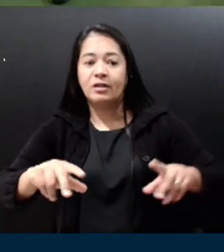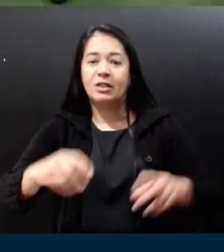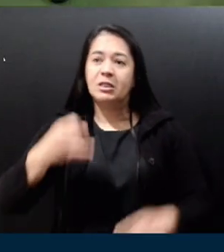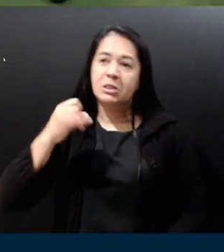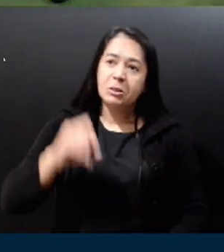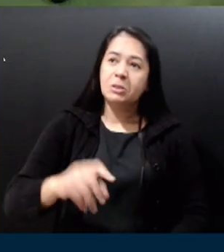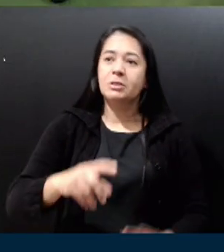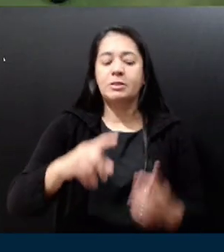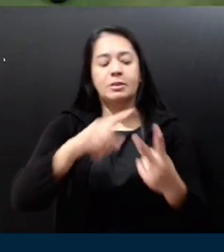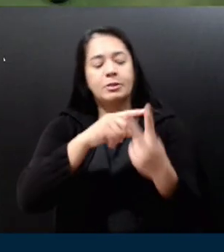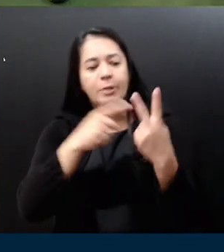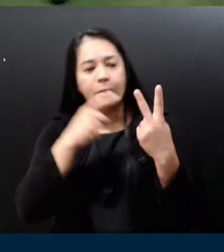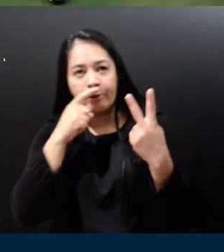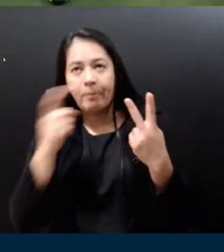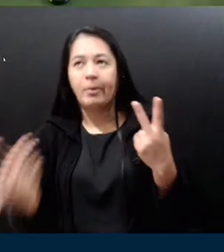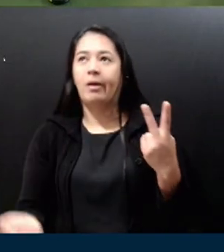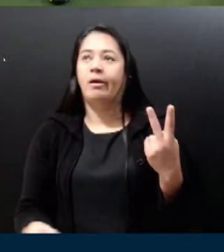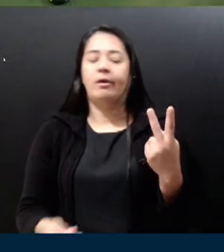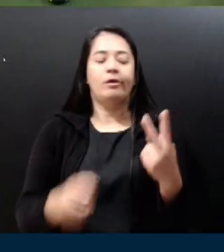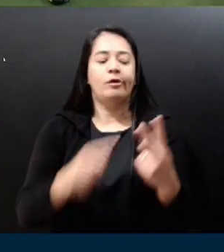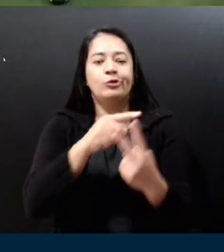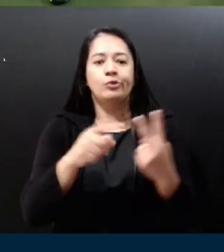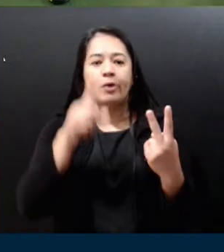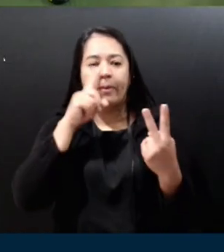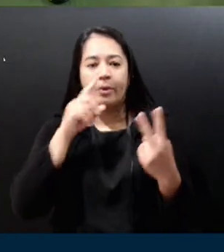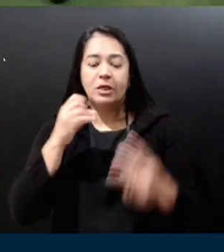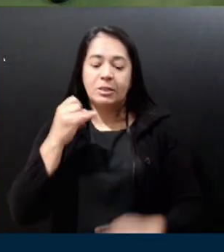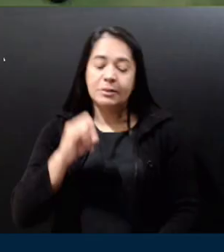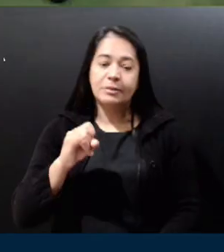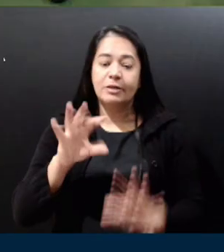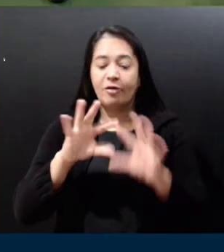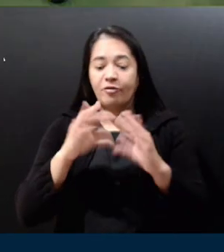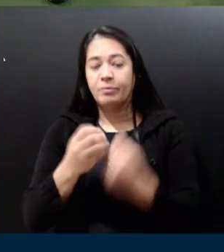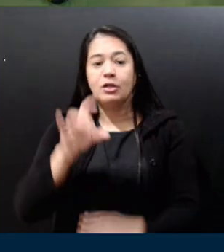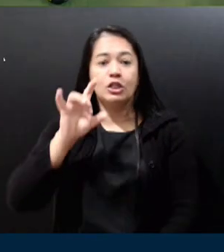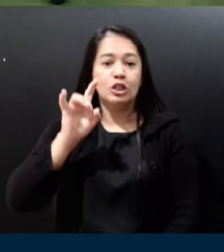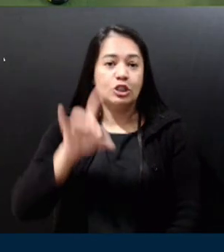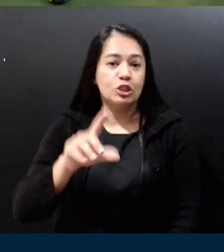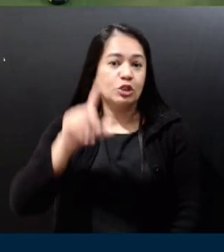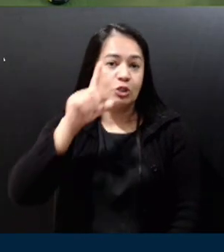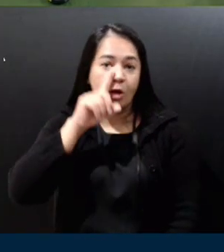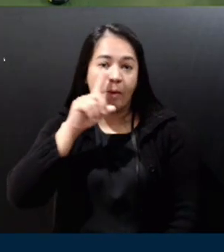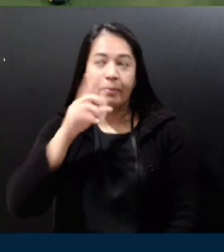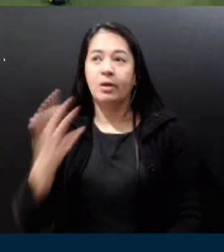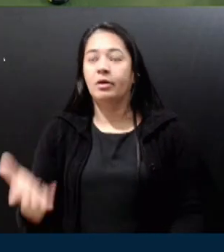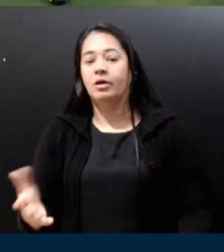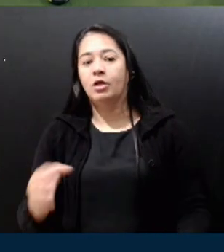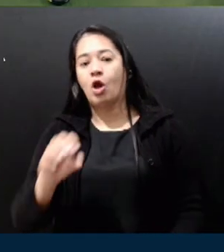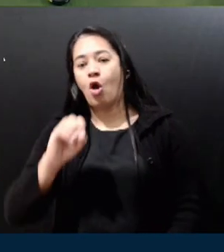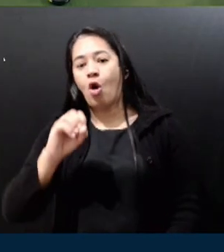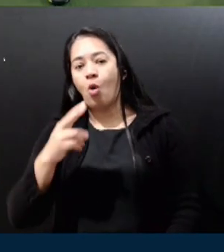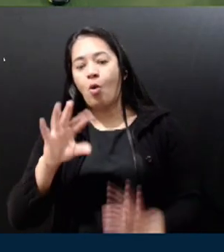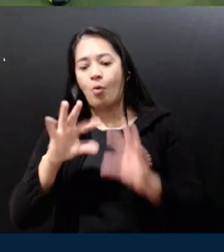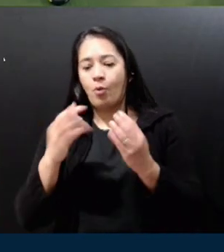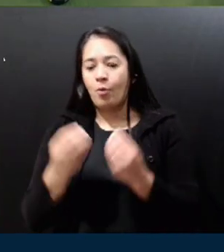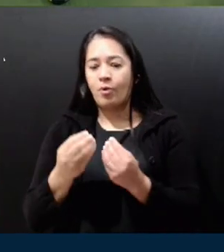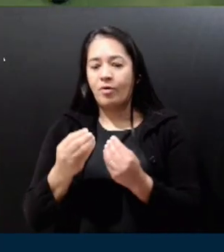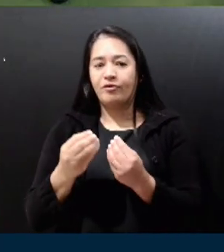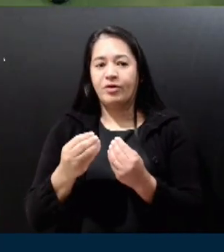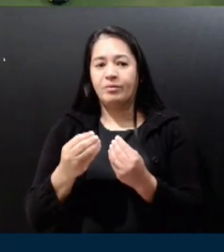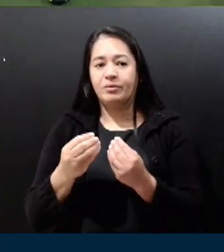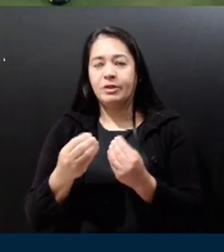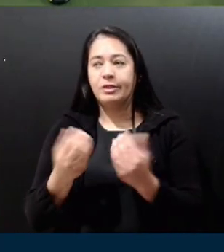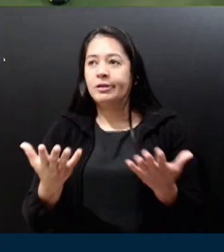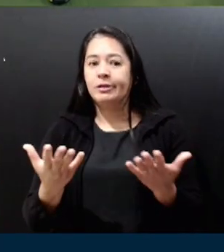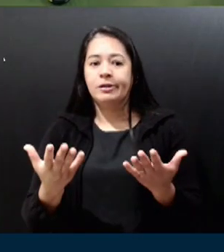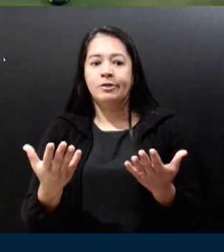mães, se é uma família só de mãe com o seu filho, se é uma família reconstruída, né, onde tem a mãe,